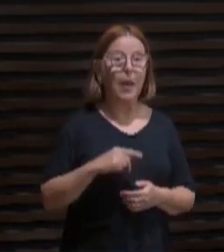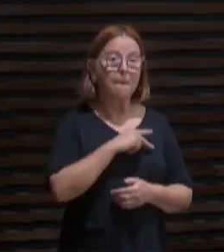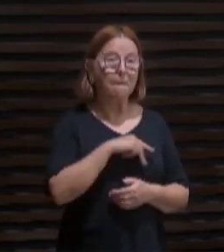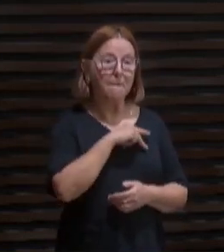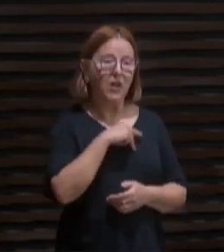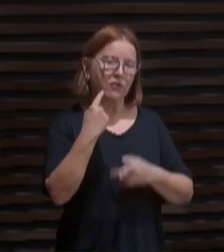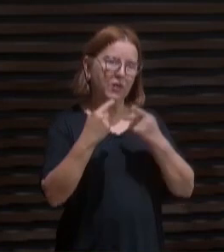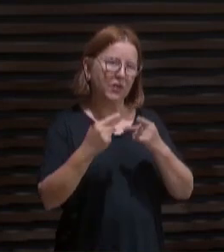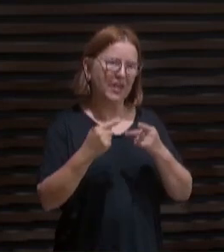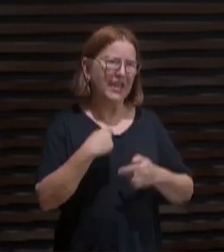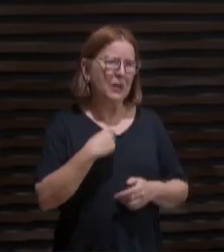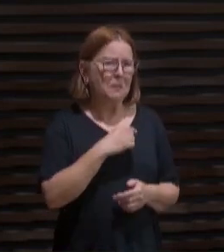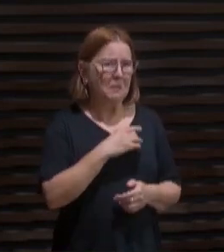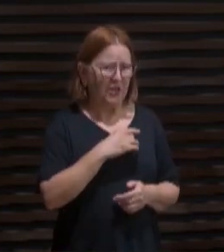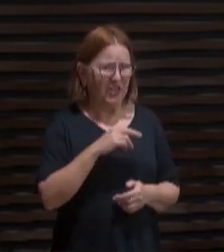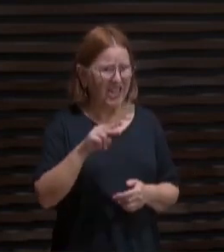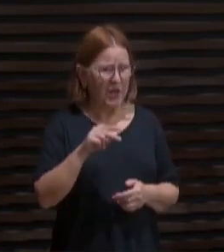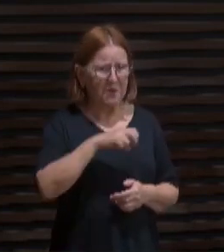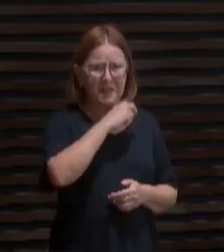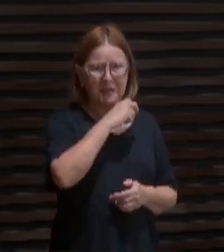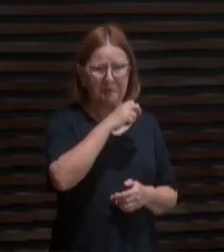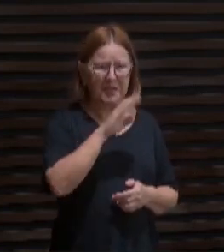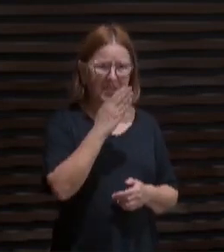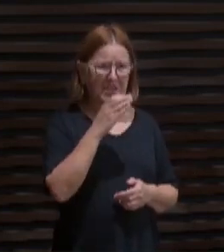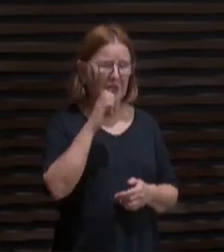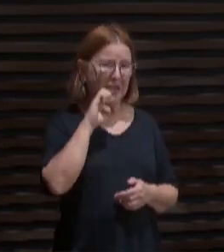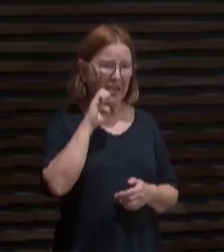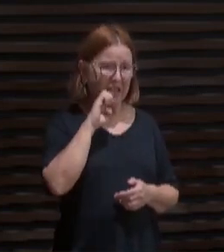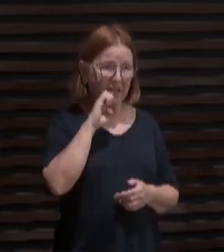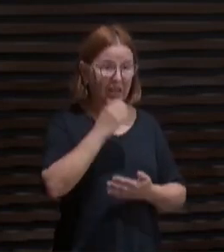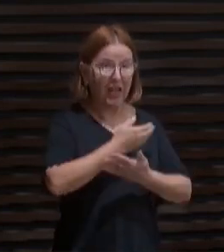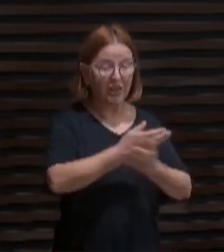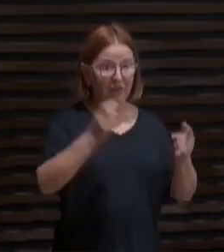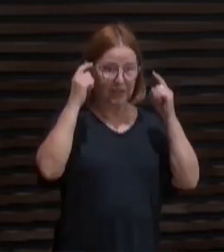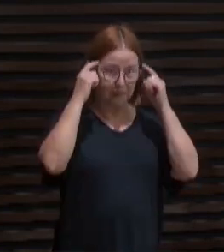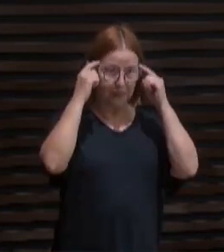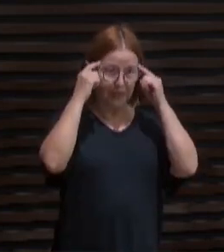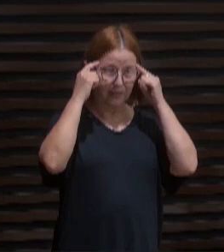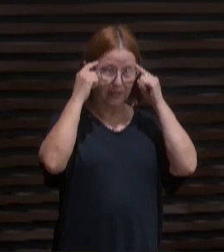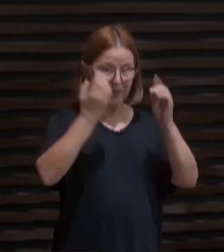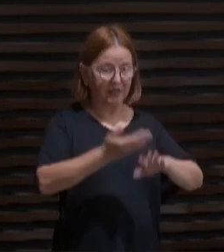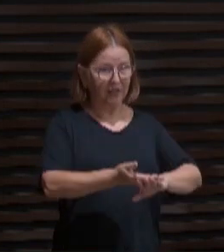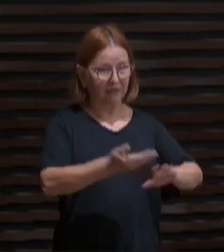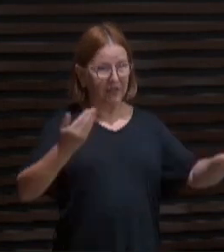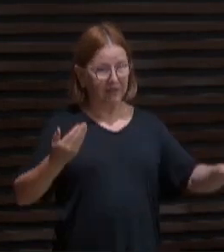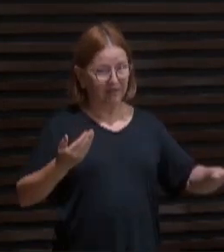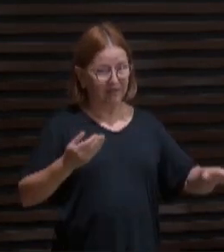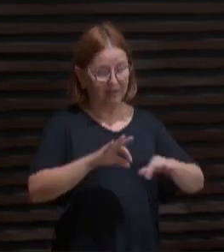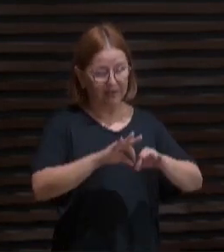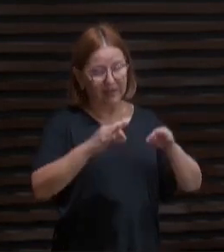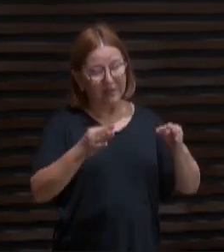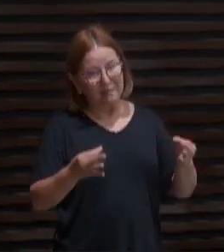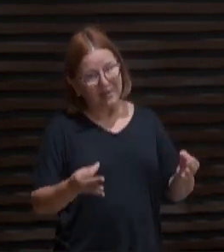eu temo que assim como a serpente enganou a Eva, que as vossas mentes se apartem da simplicidade e da pureza devida